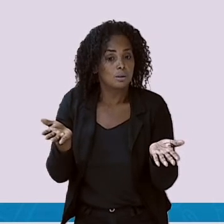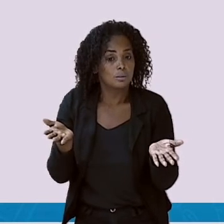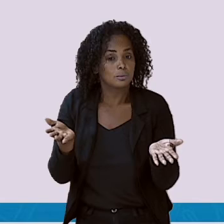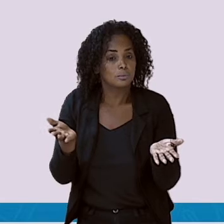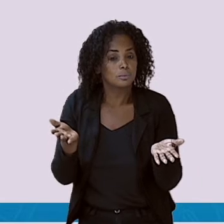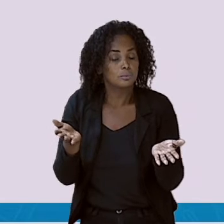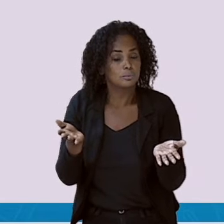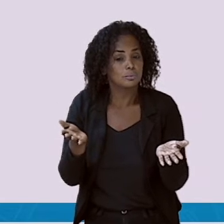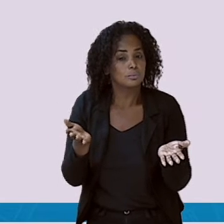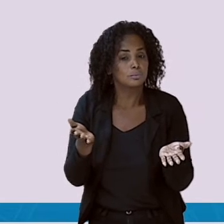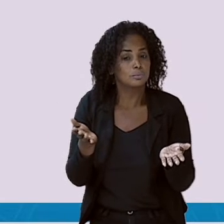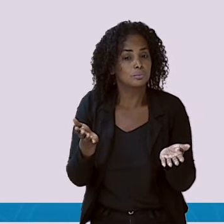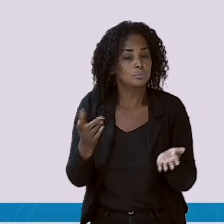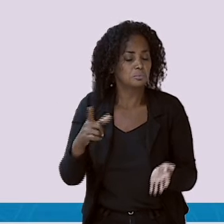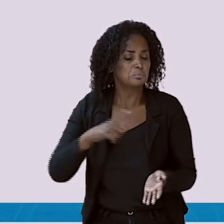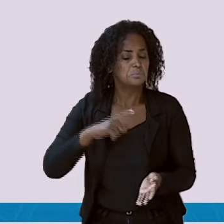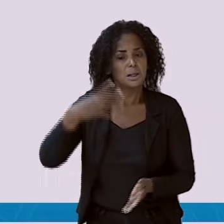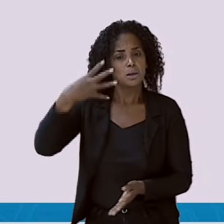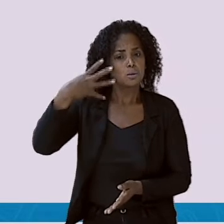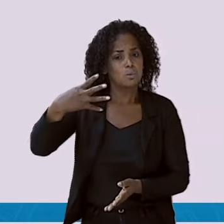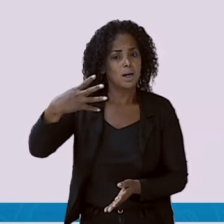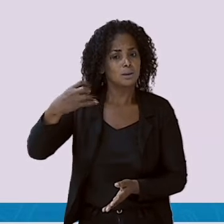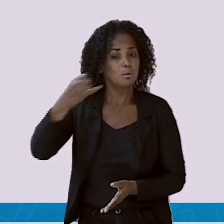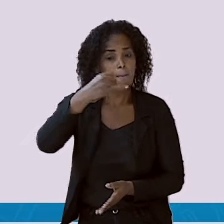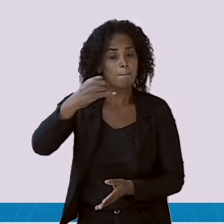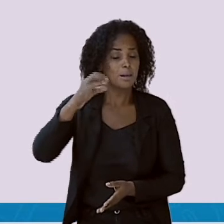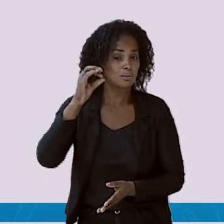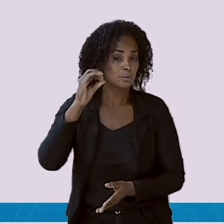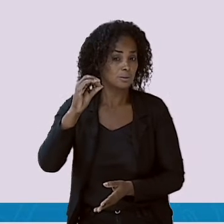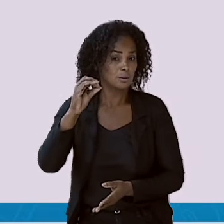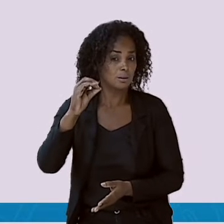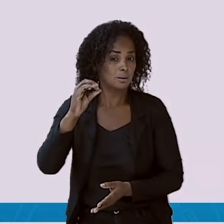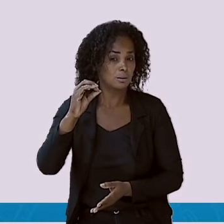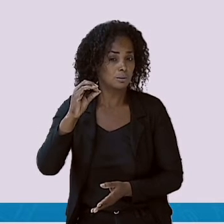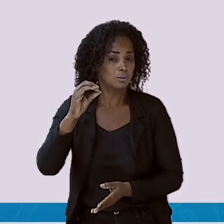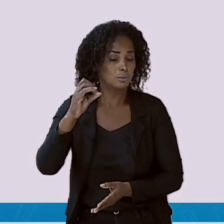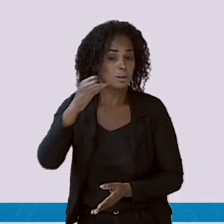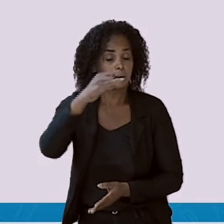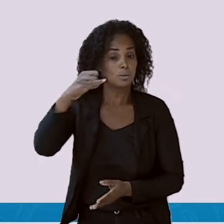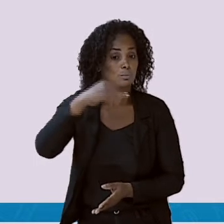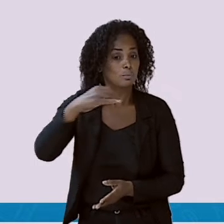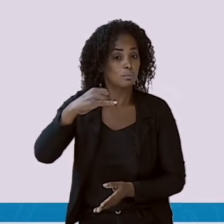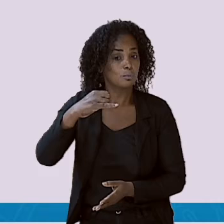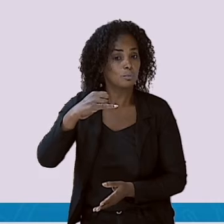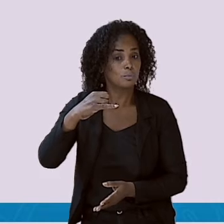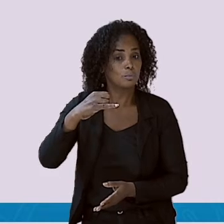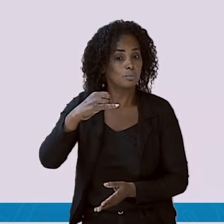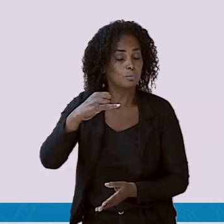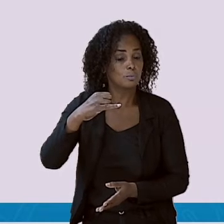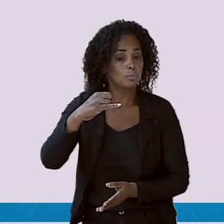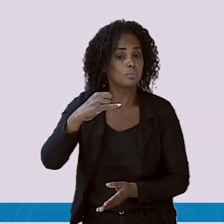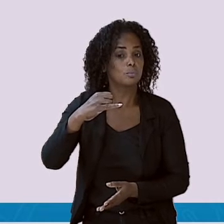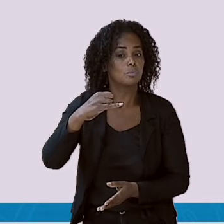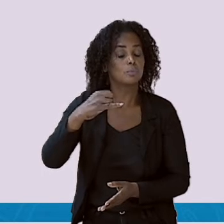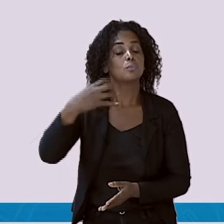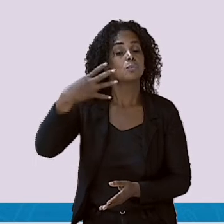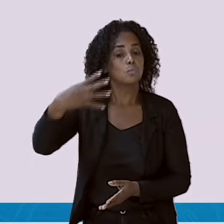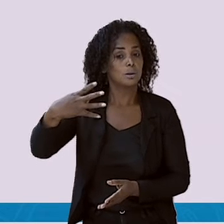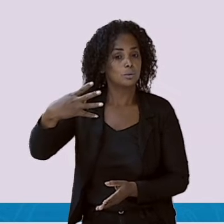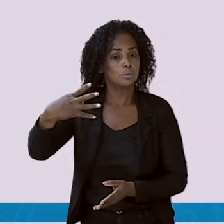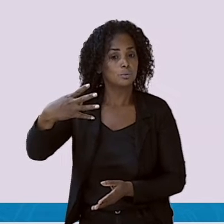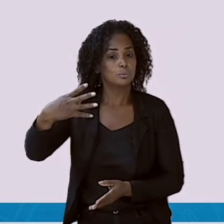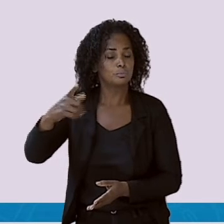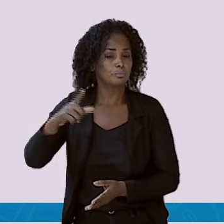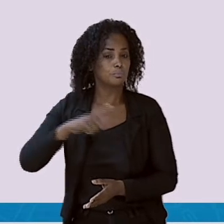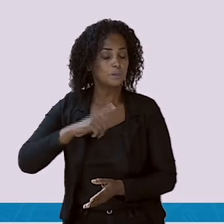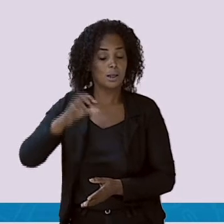Eu tenho 4 e eu vou tirar 0 de 4. Vou ficar ainda com 4.